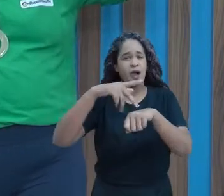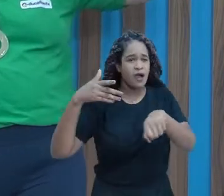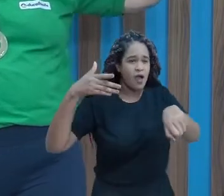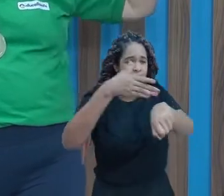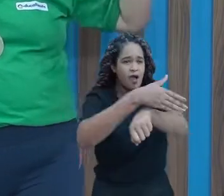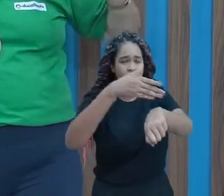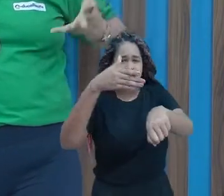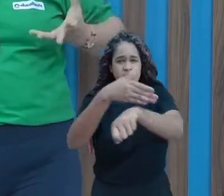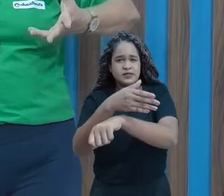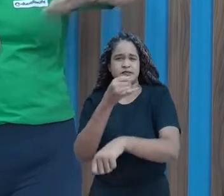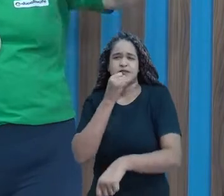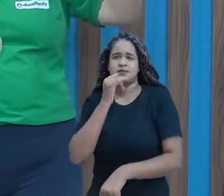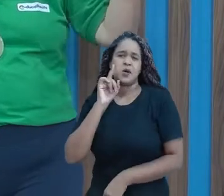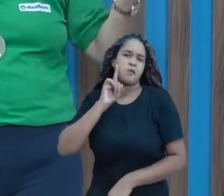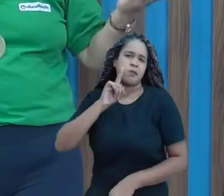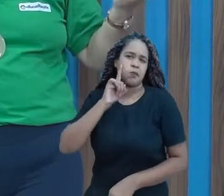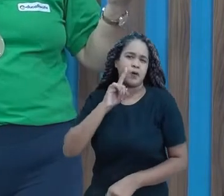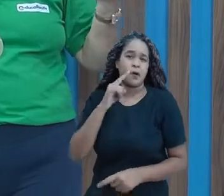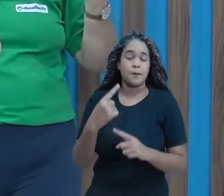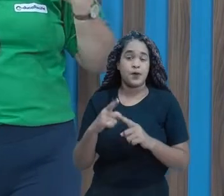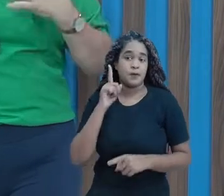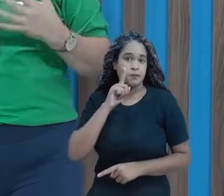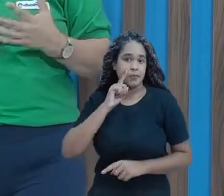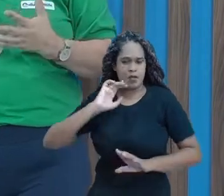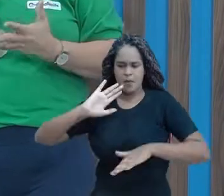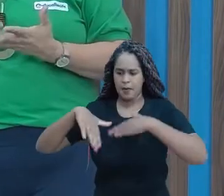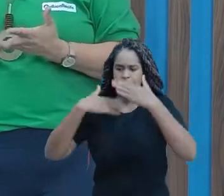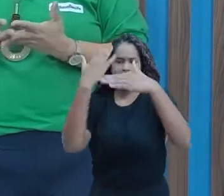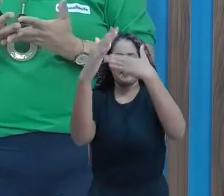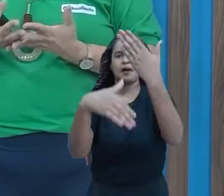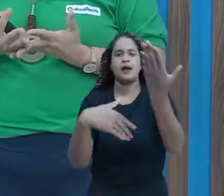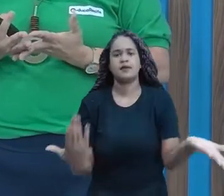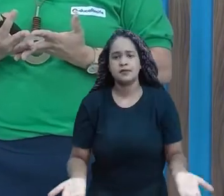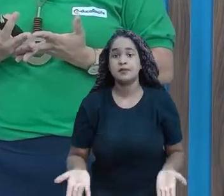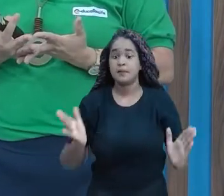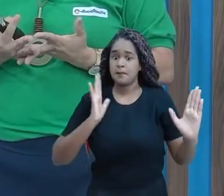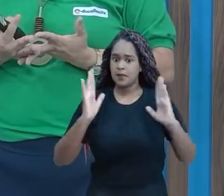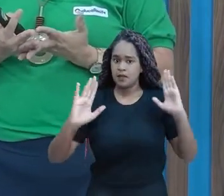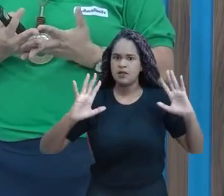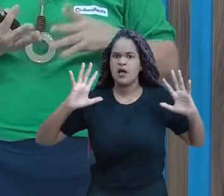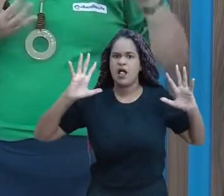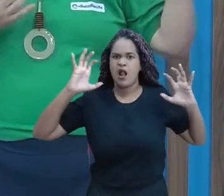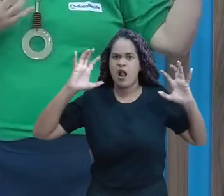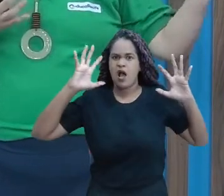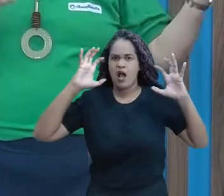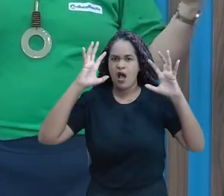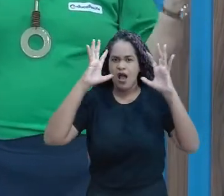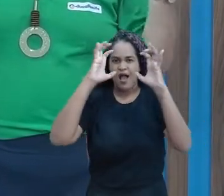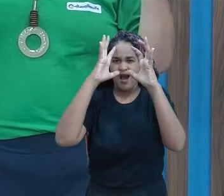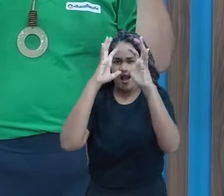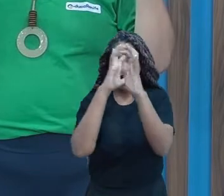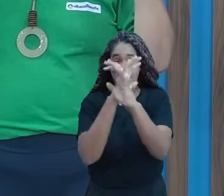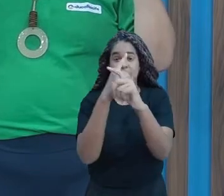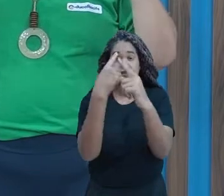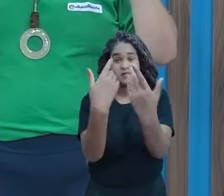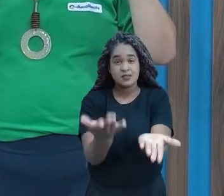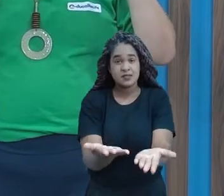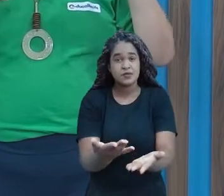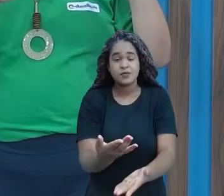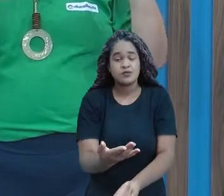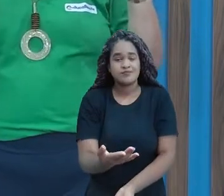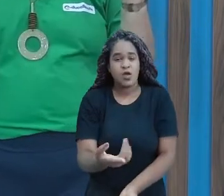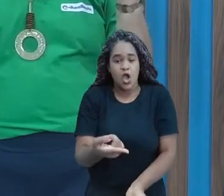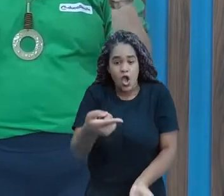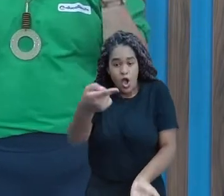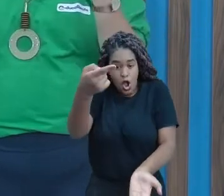né, naquele momento começando a sua ascensão. Então, foi um período muito difícil. Então, eles não tinham mais o